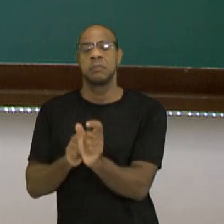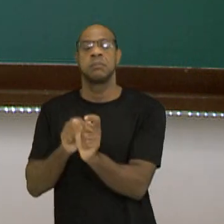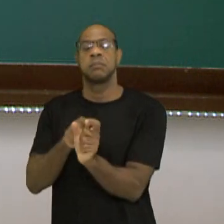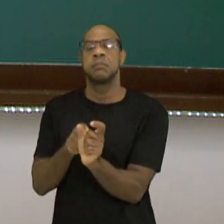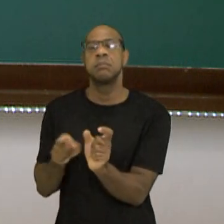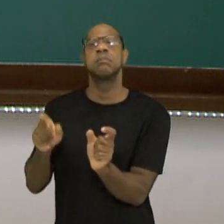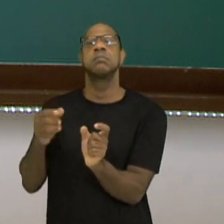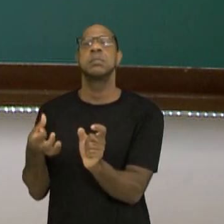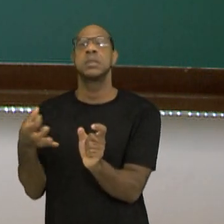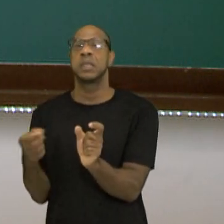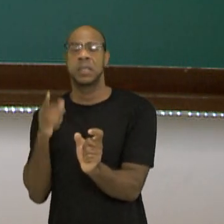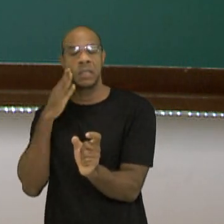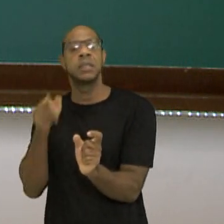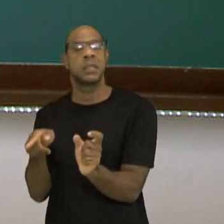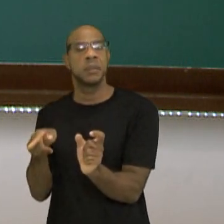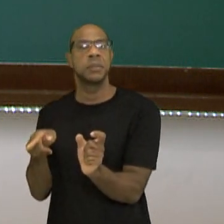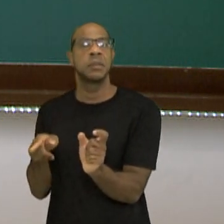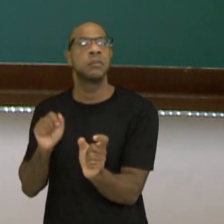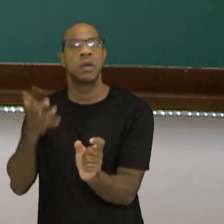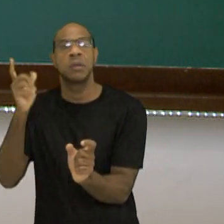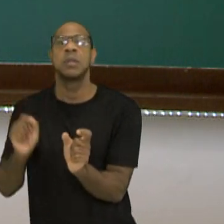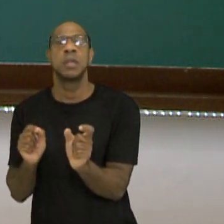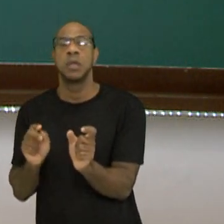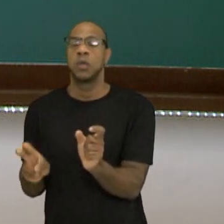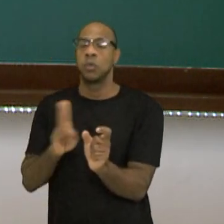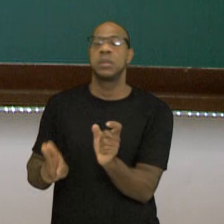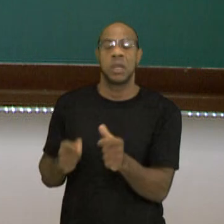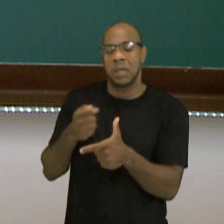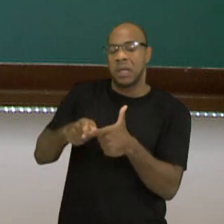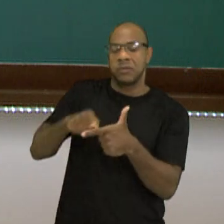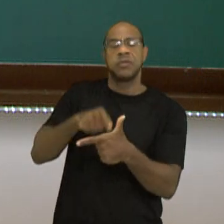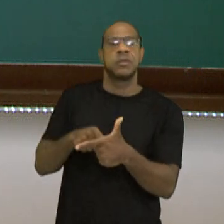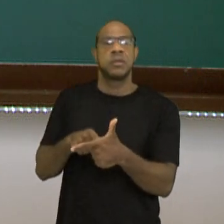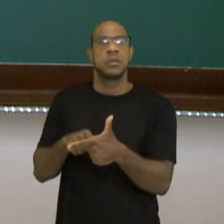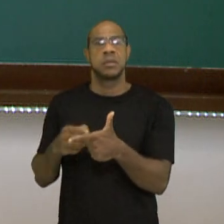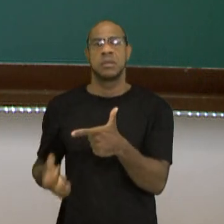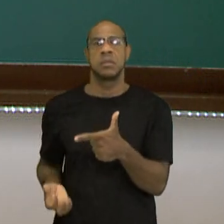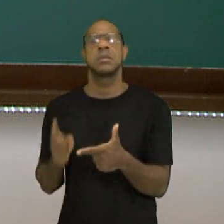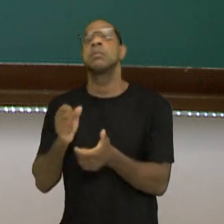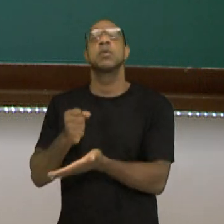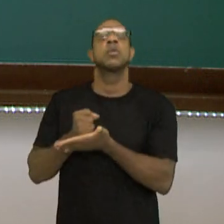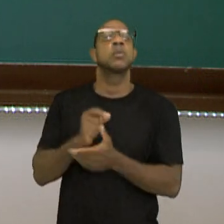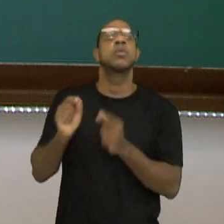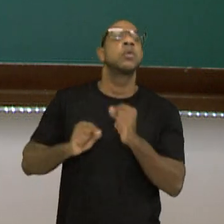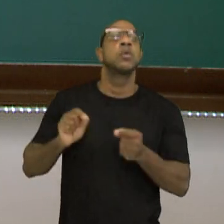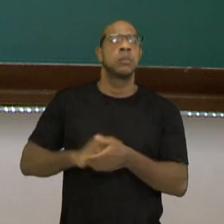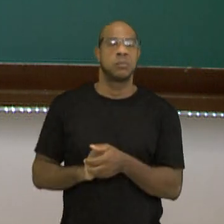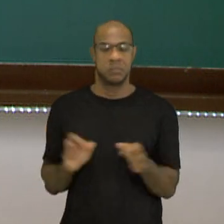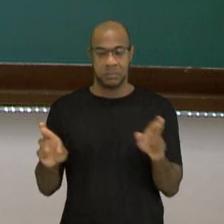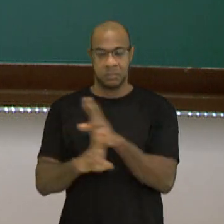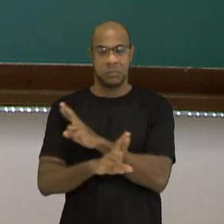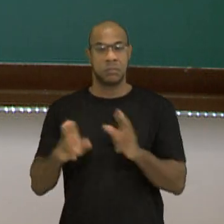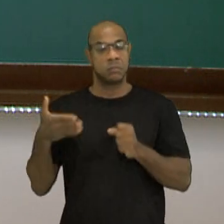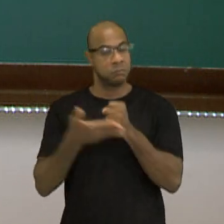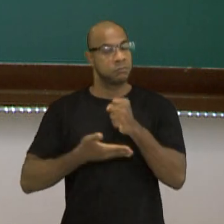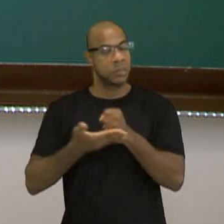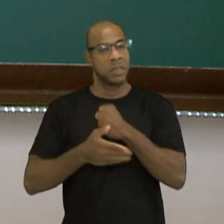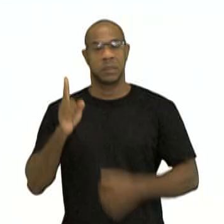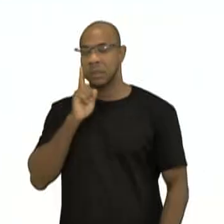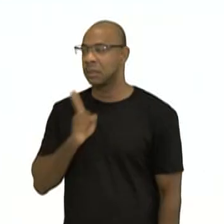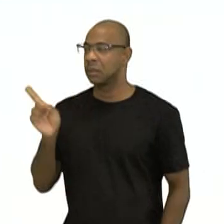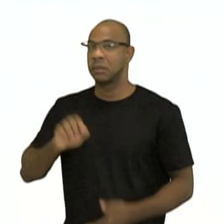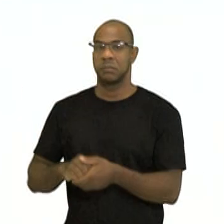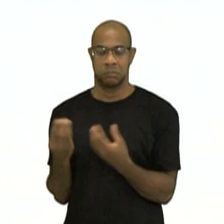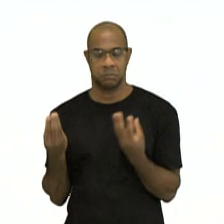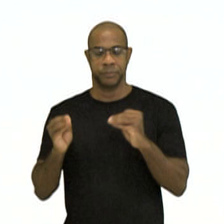acontecer? Eu tenho que usar a divisão, mas quem que me auxilia nisso? A relação fundamental. Se eu